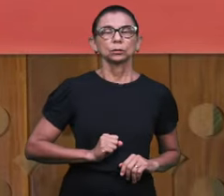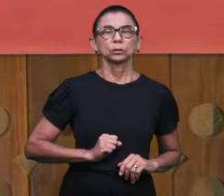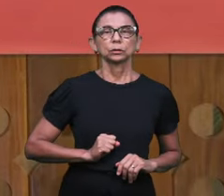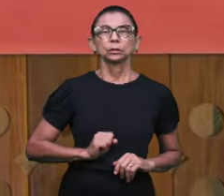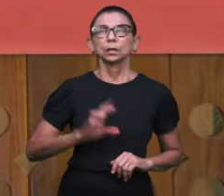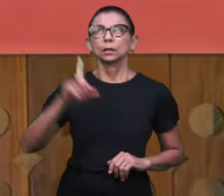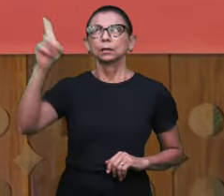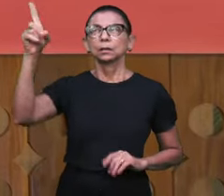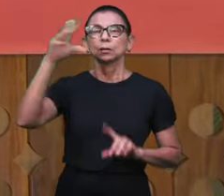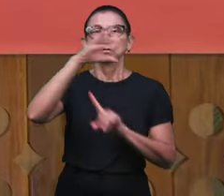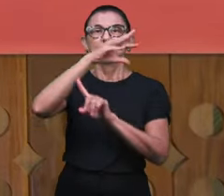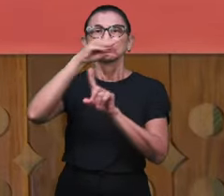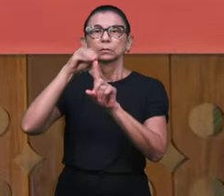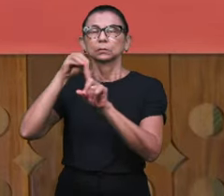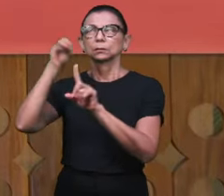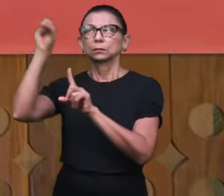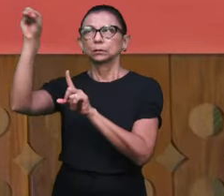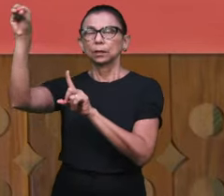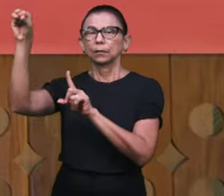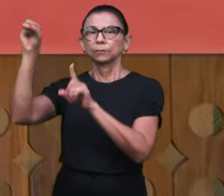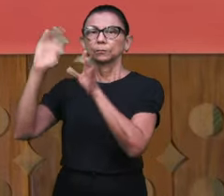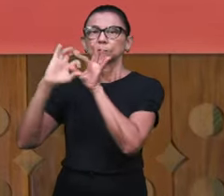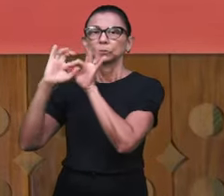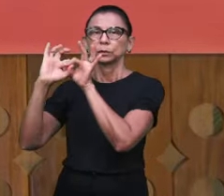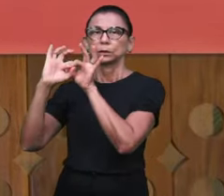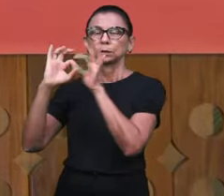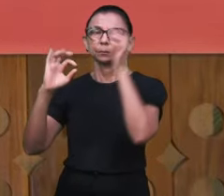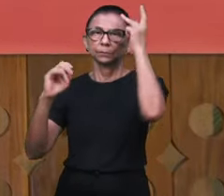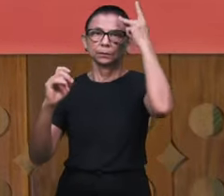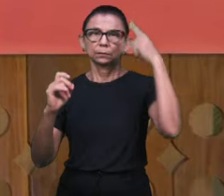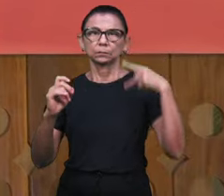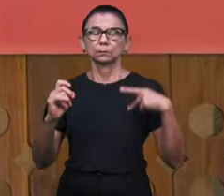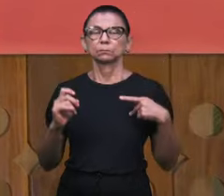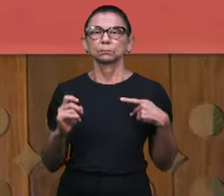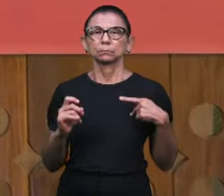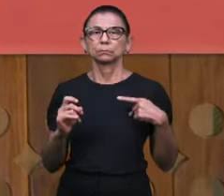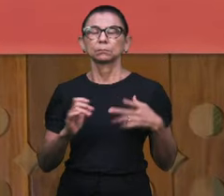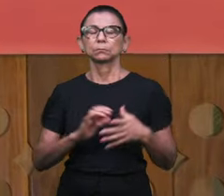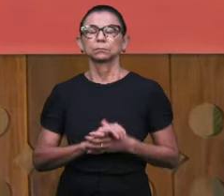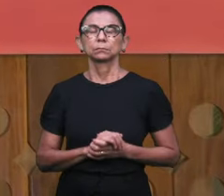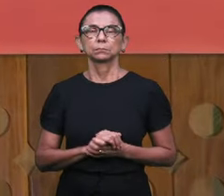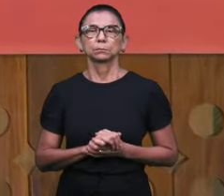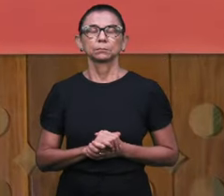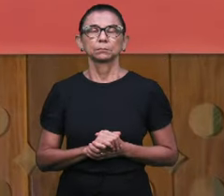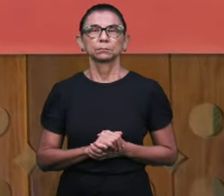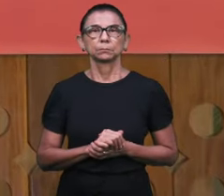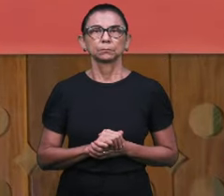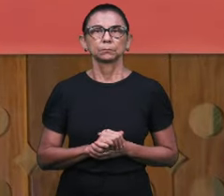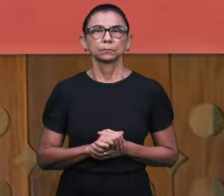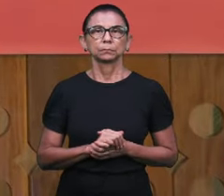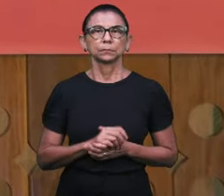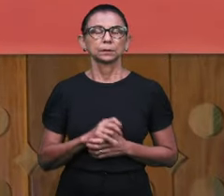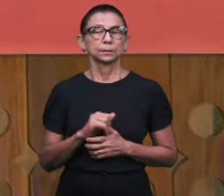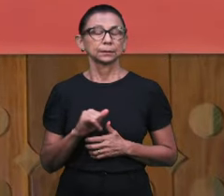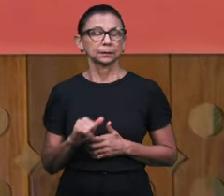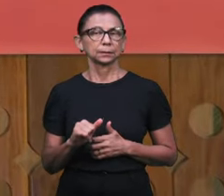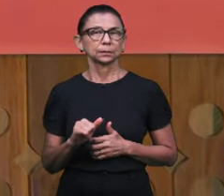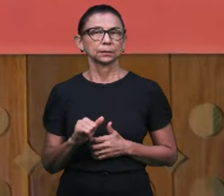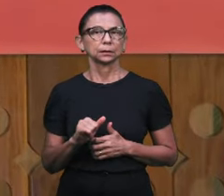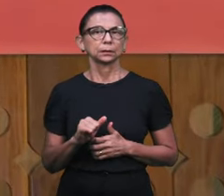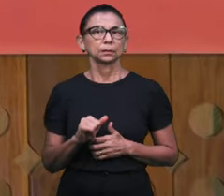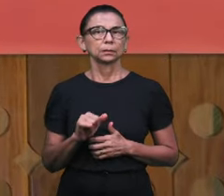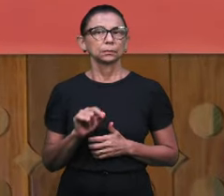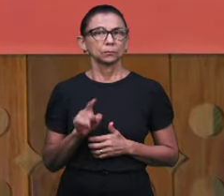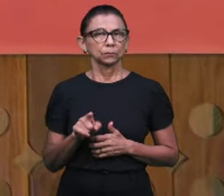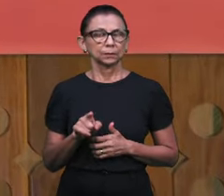de união. Se você tirar o precioso, aquilo que é a sua